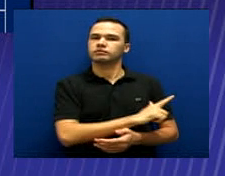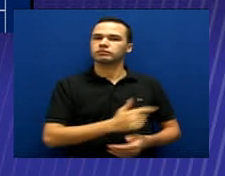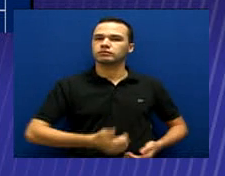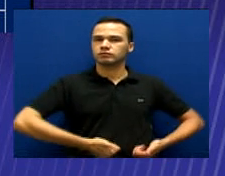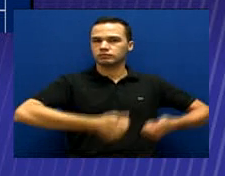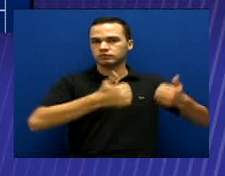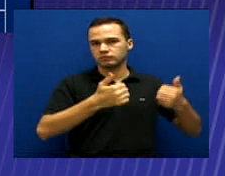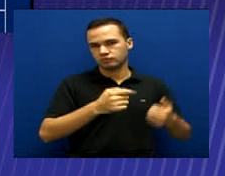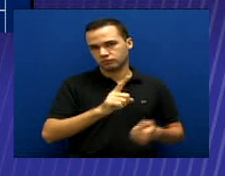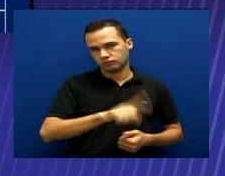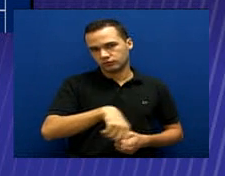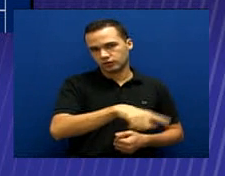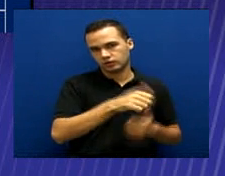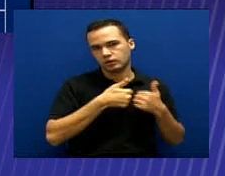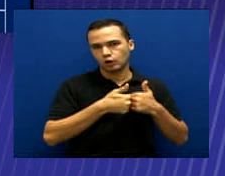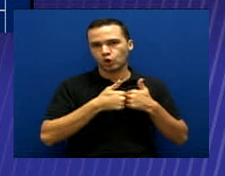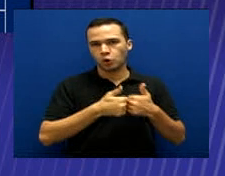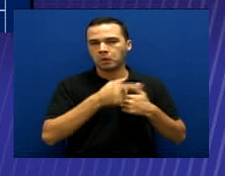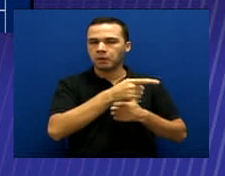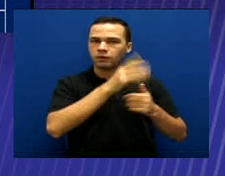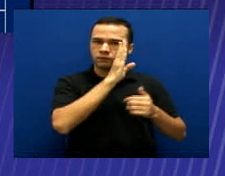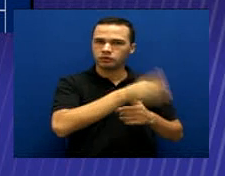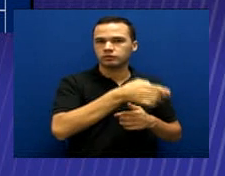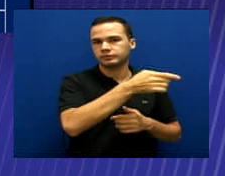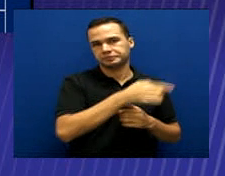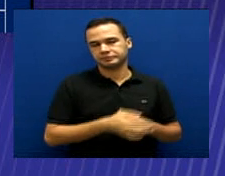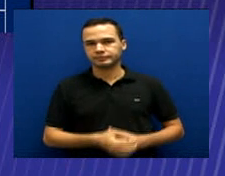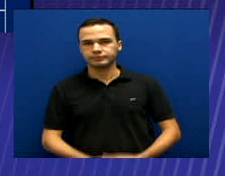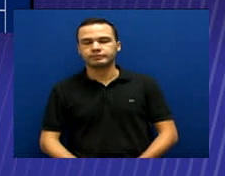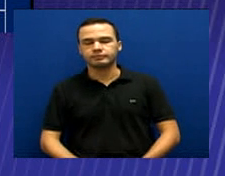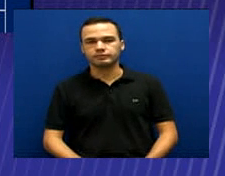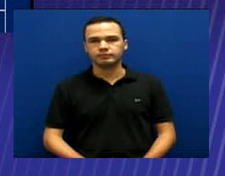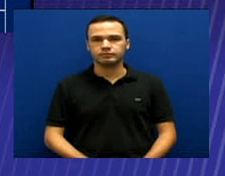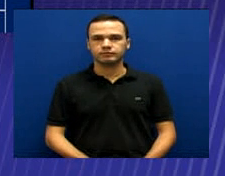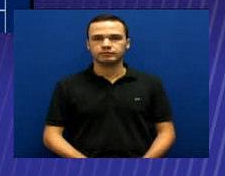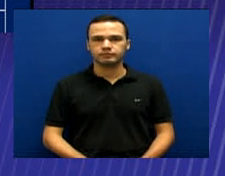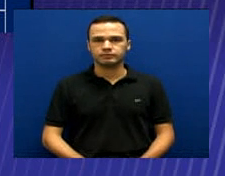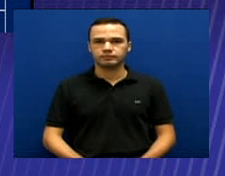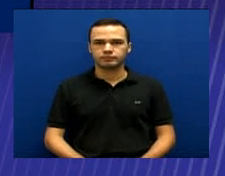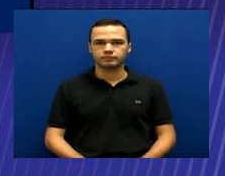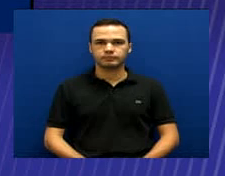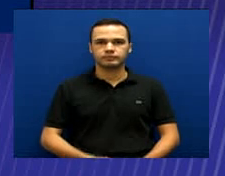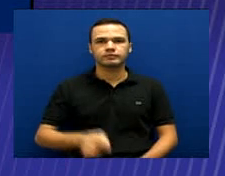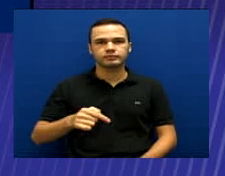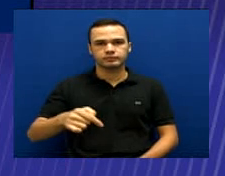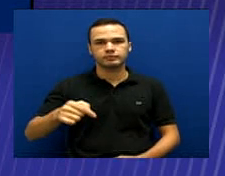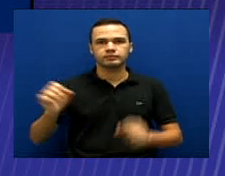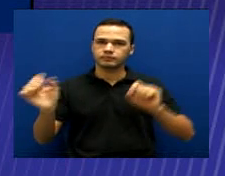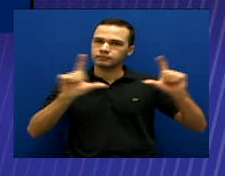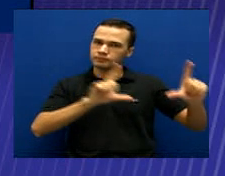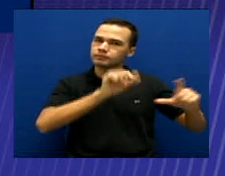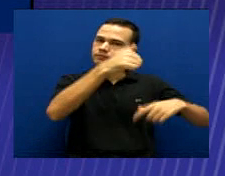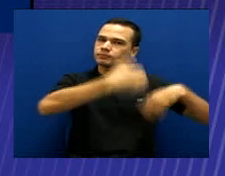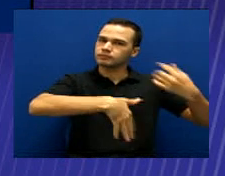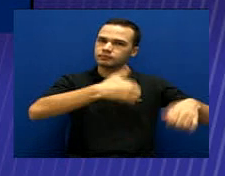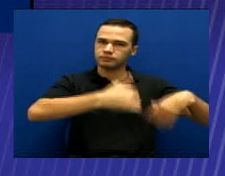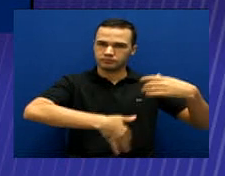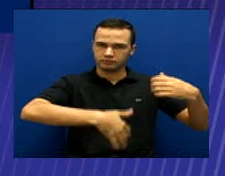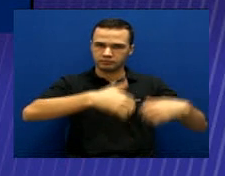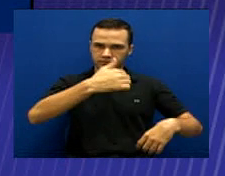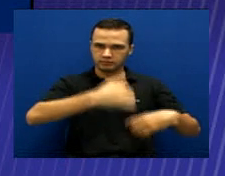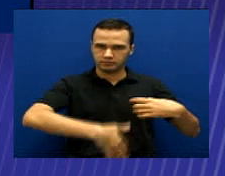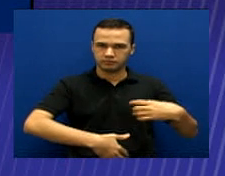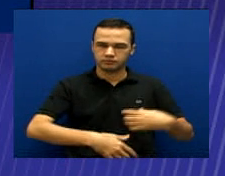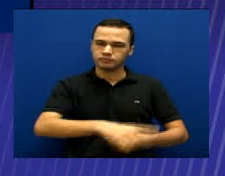positivamente a execução orçamentária nesta a concepção esse é o primeiro quadro assim que